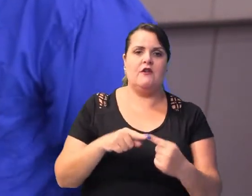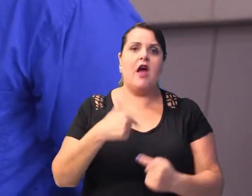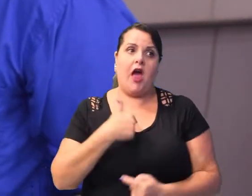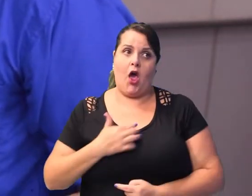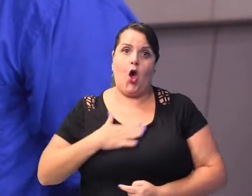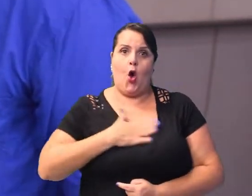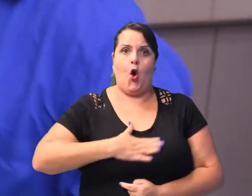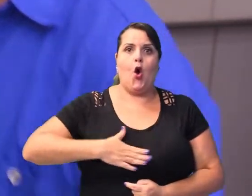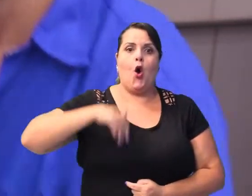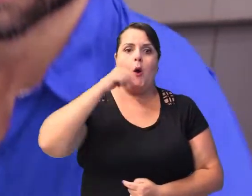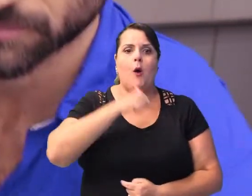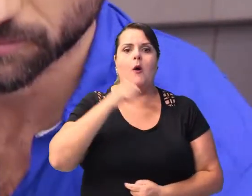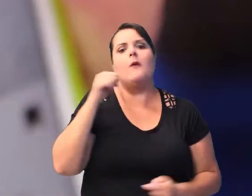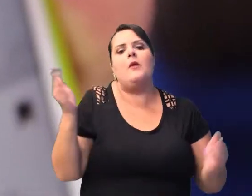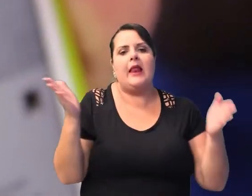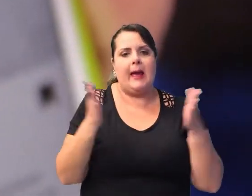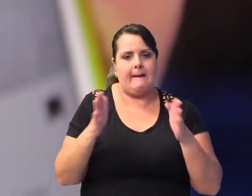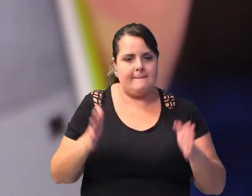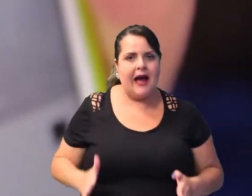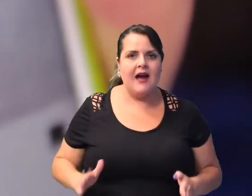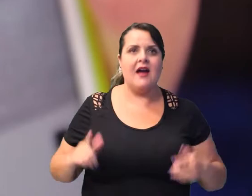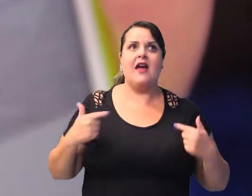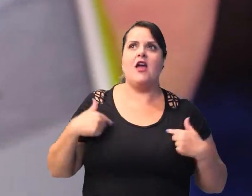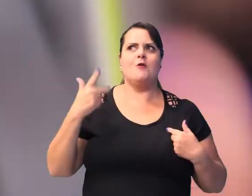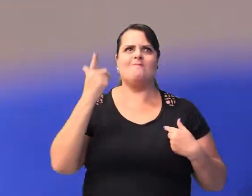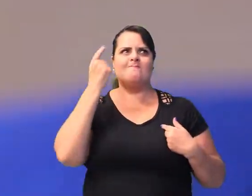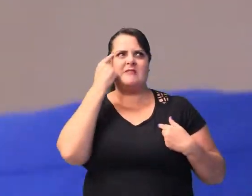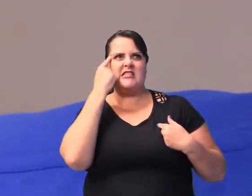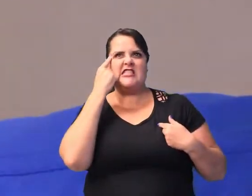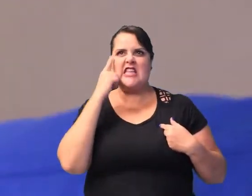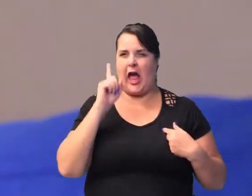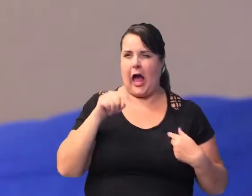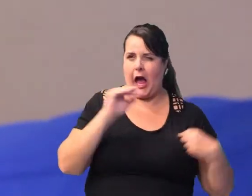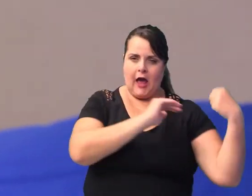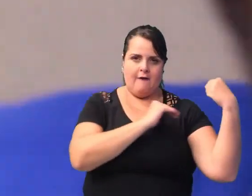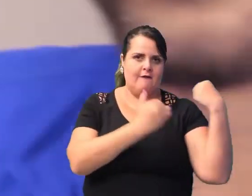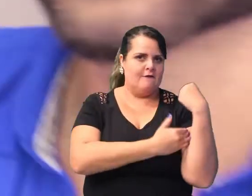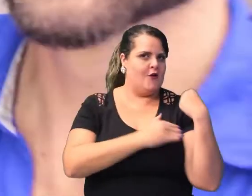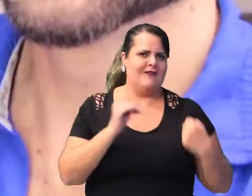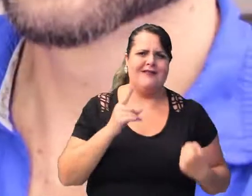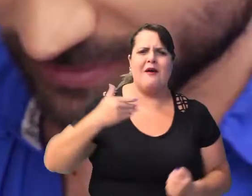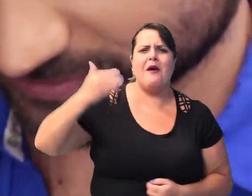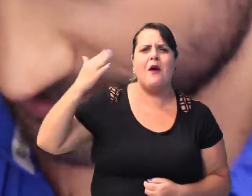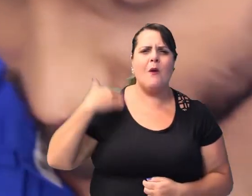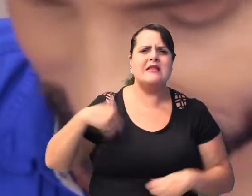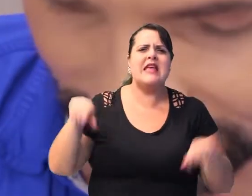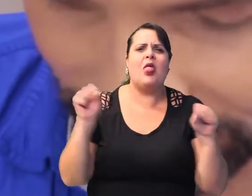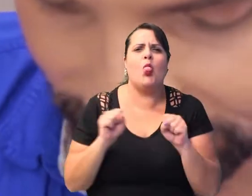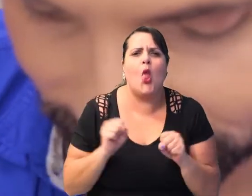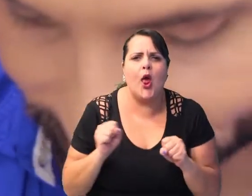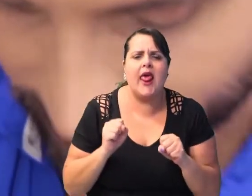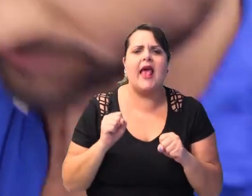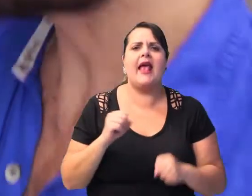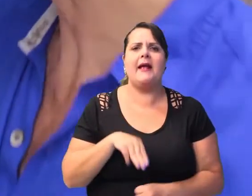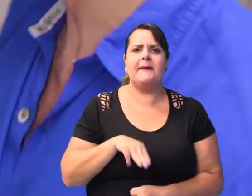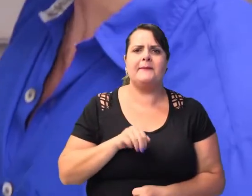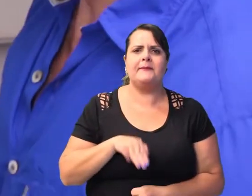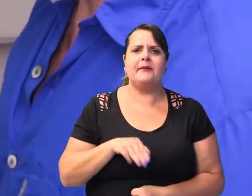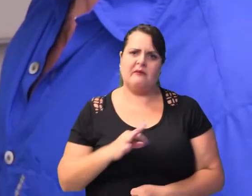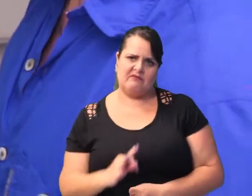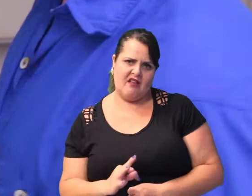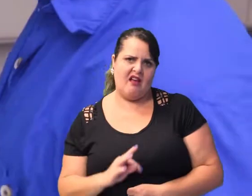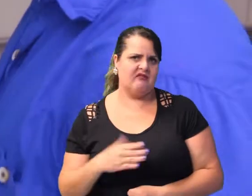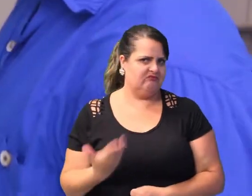esteticamente falando é uma mulher mais madura é outro acho que eu nunca imaginei pt sabe que aconteceu quando me apaixonei pelo nt eu comecei a